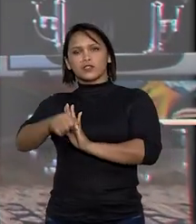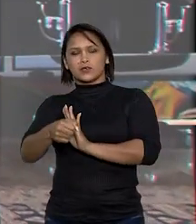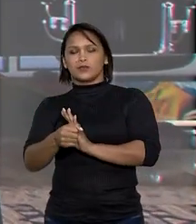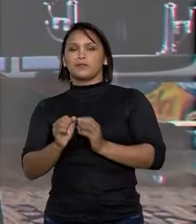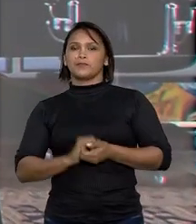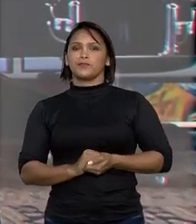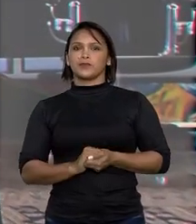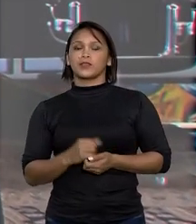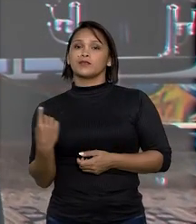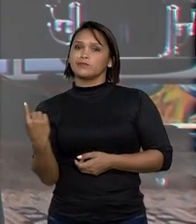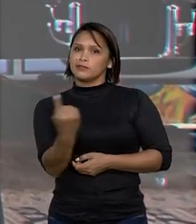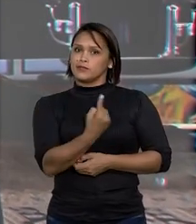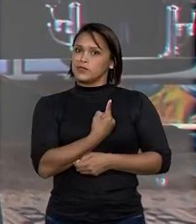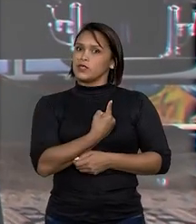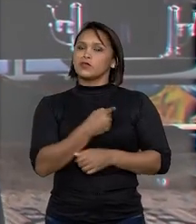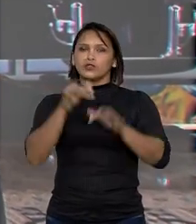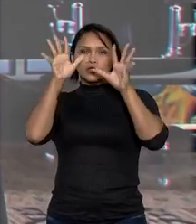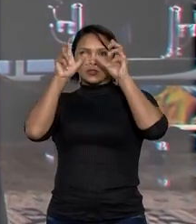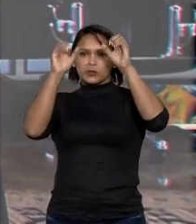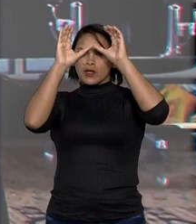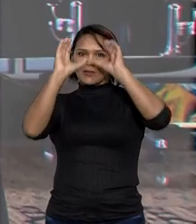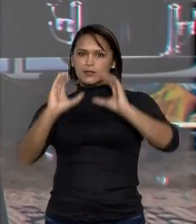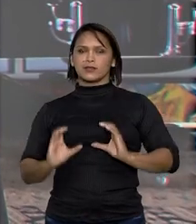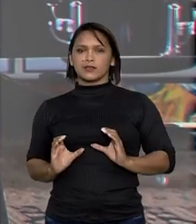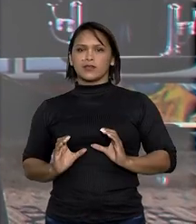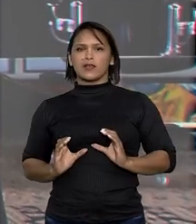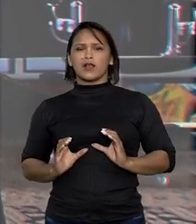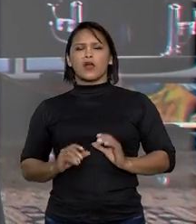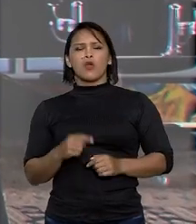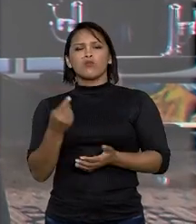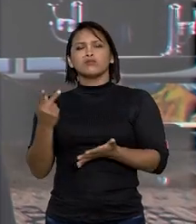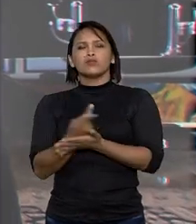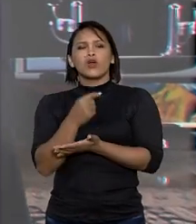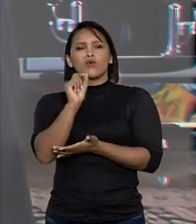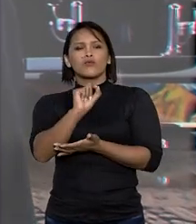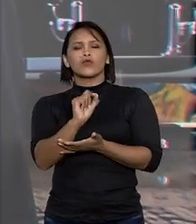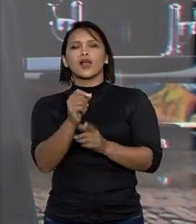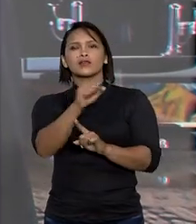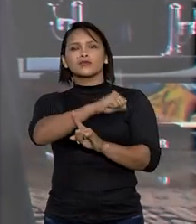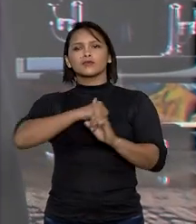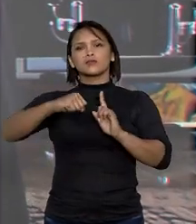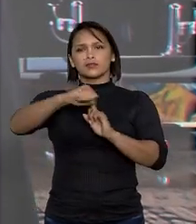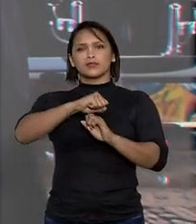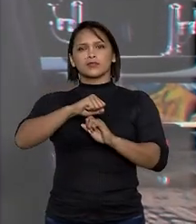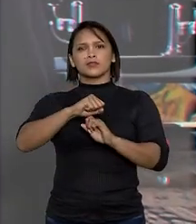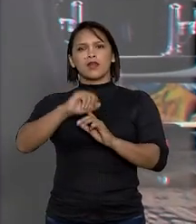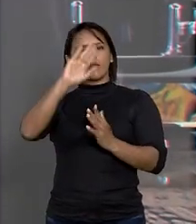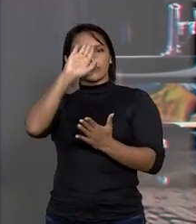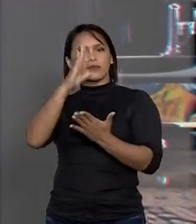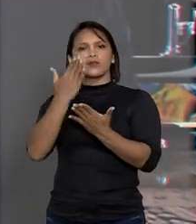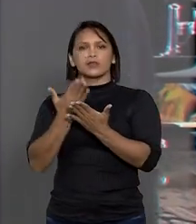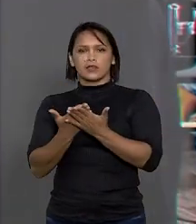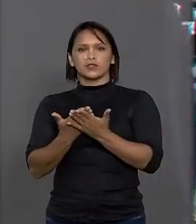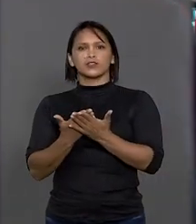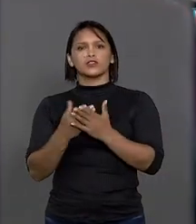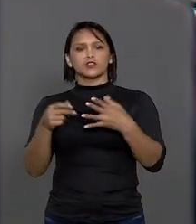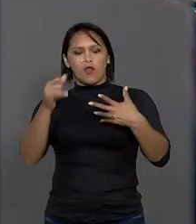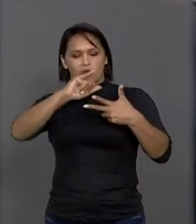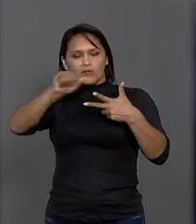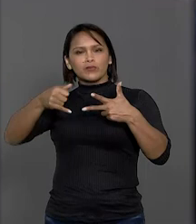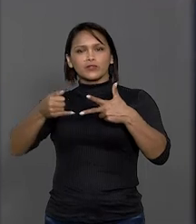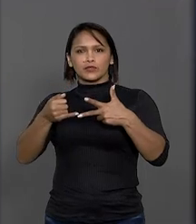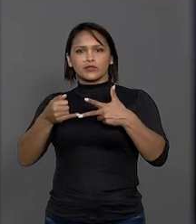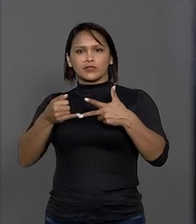estamos no tribunal da Cidadania onde demonstra que a sociedade confia no poder